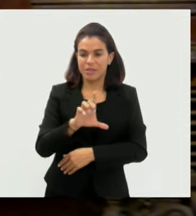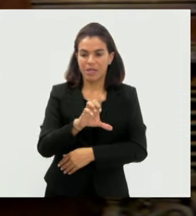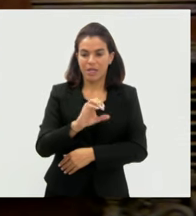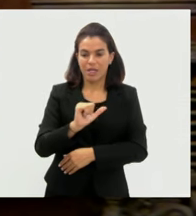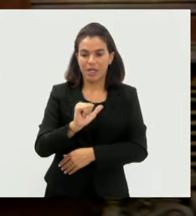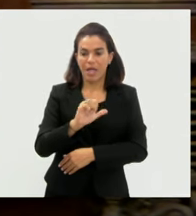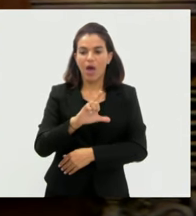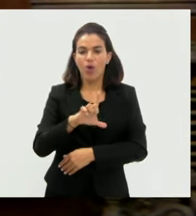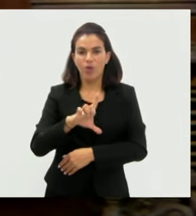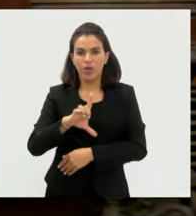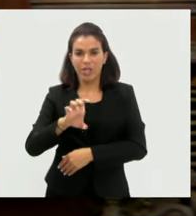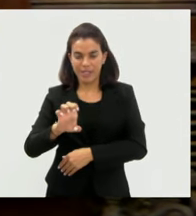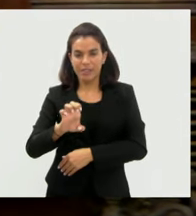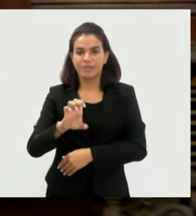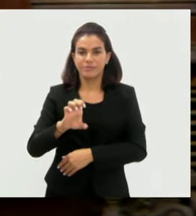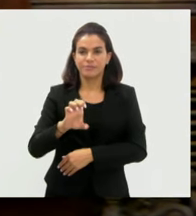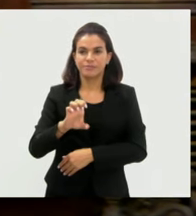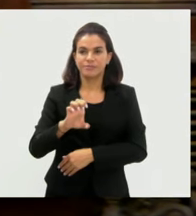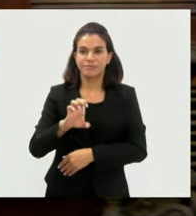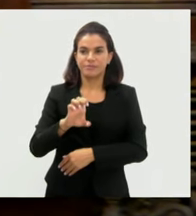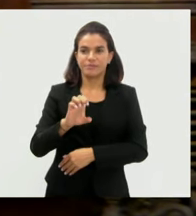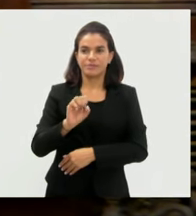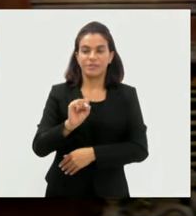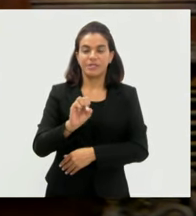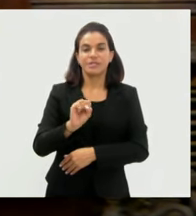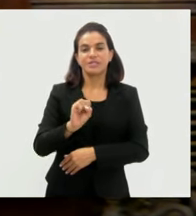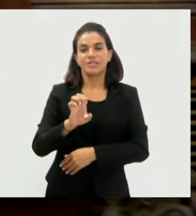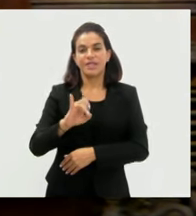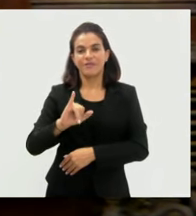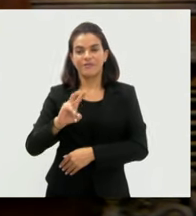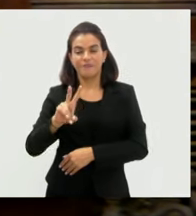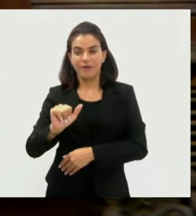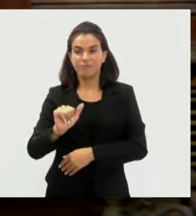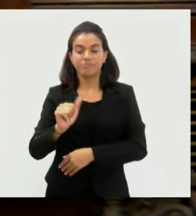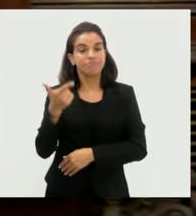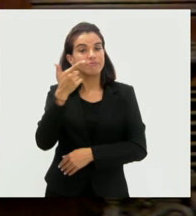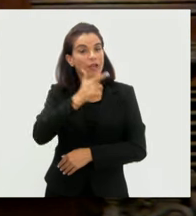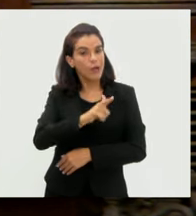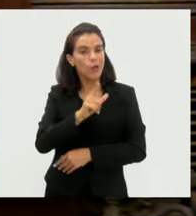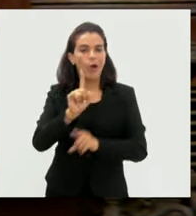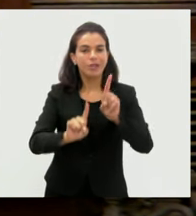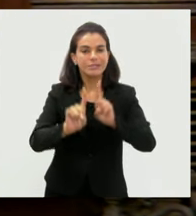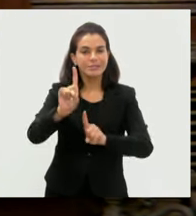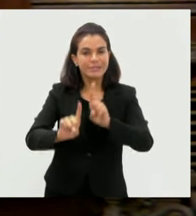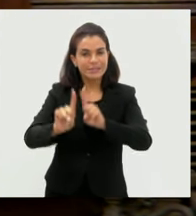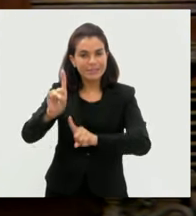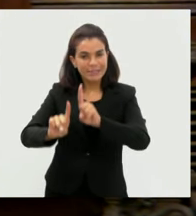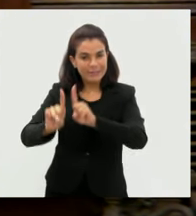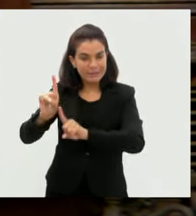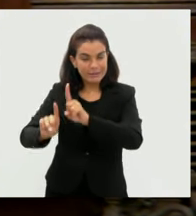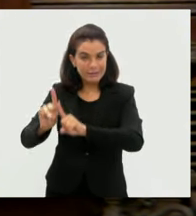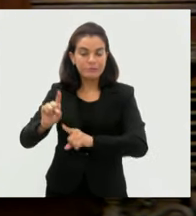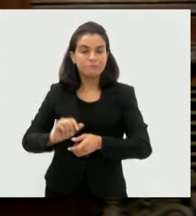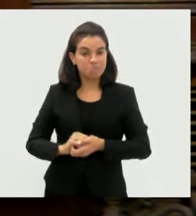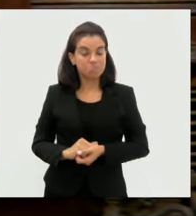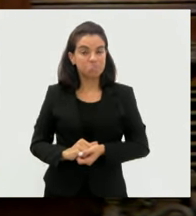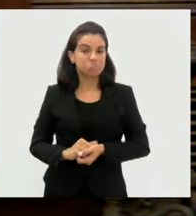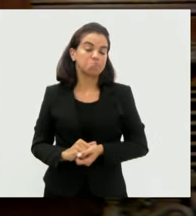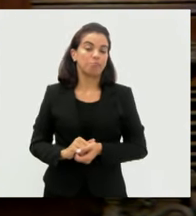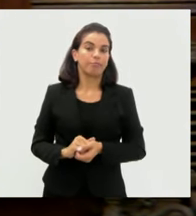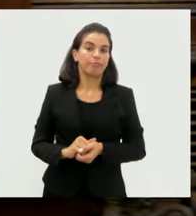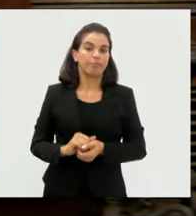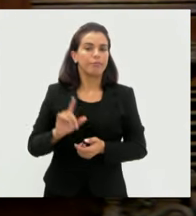ganhou uma licitação para fornecimento de quentinhas no CEAP. Mas, para